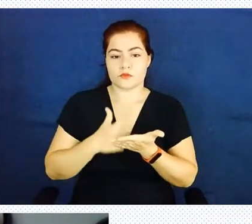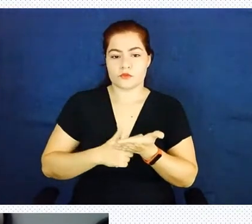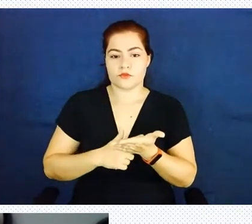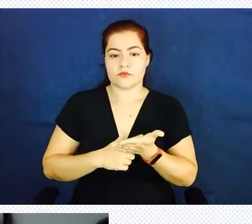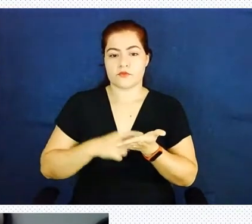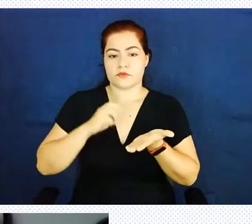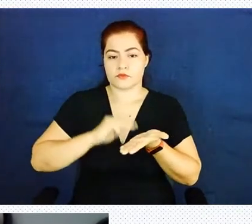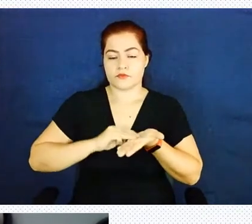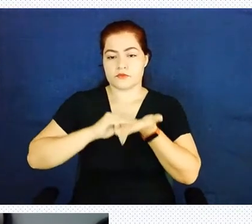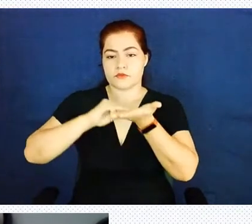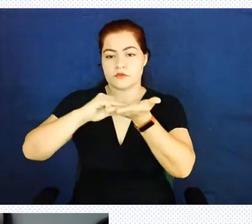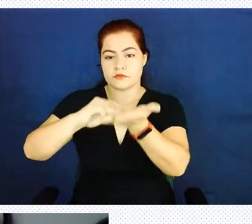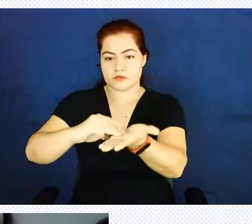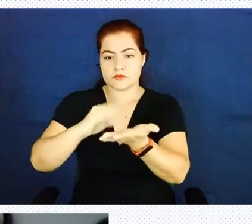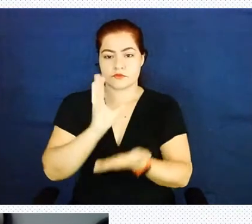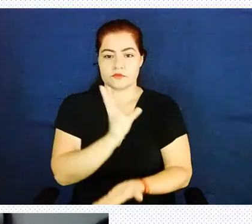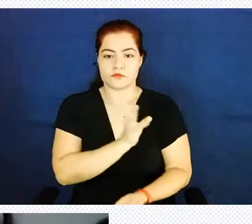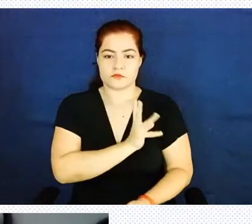livro